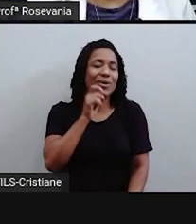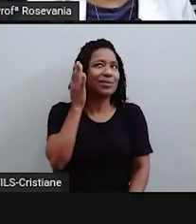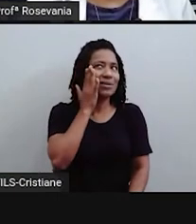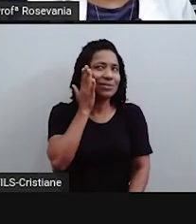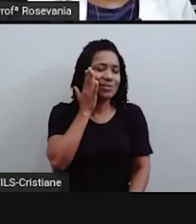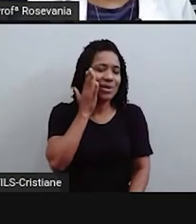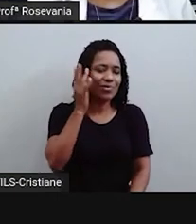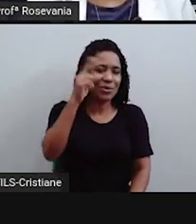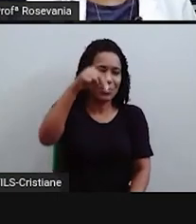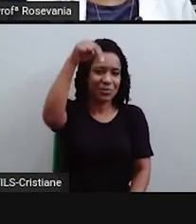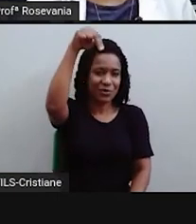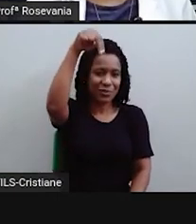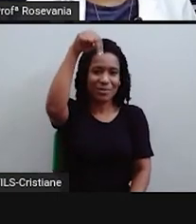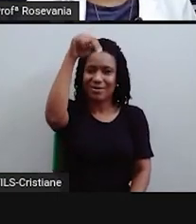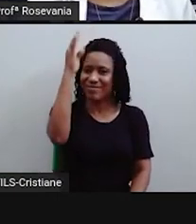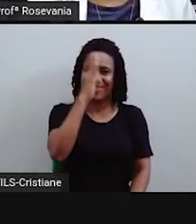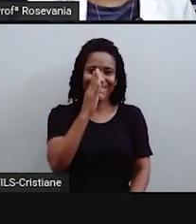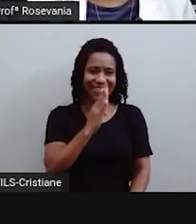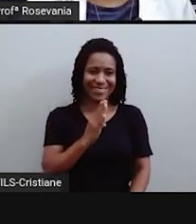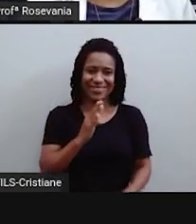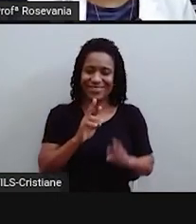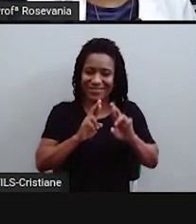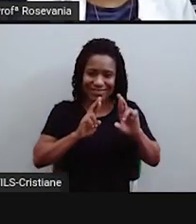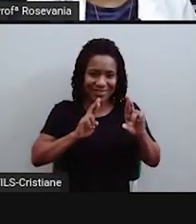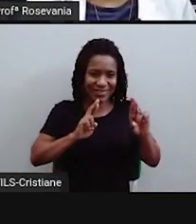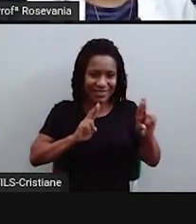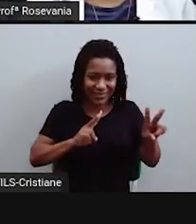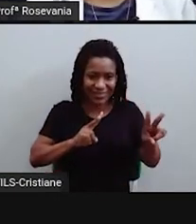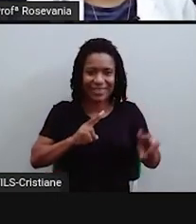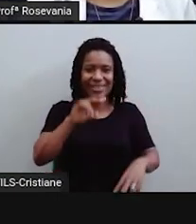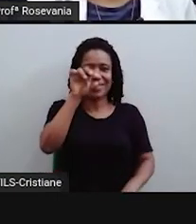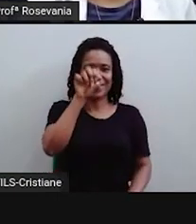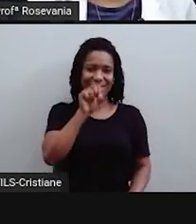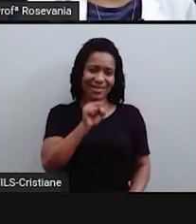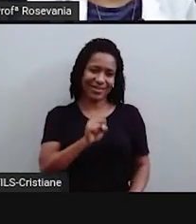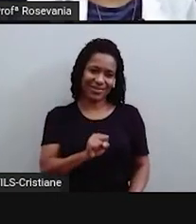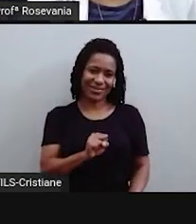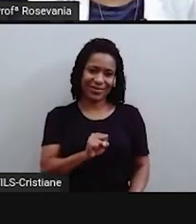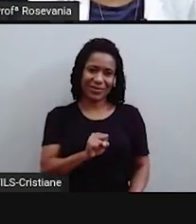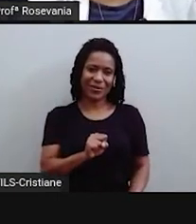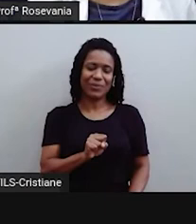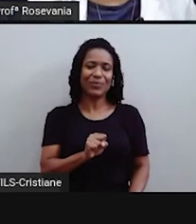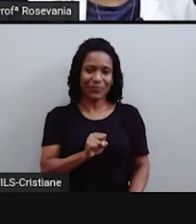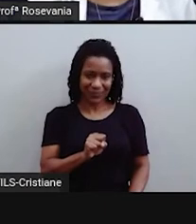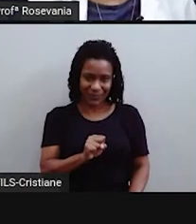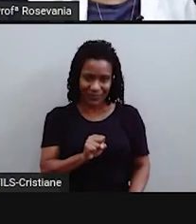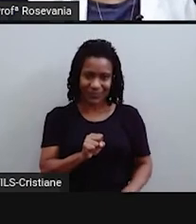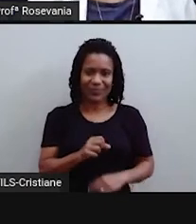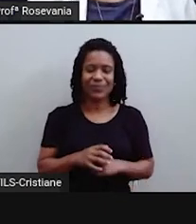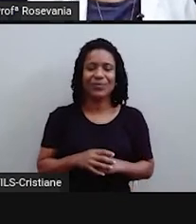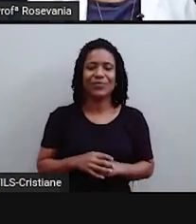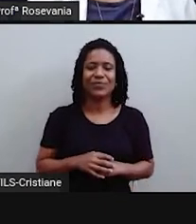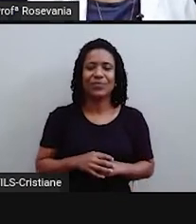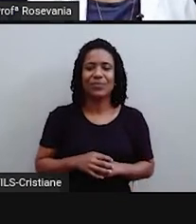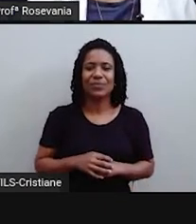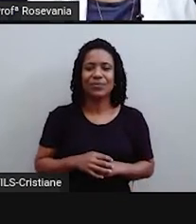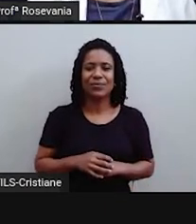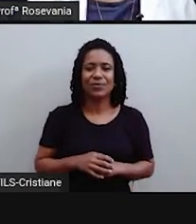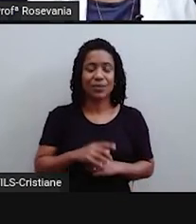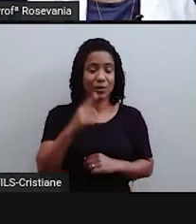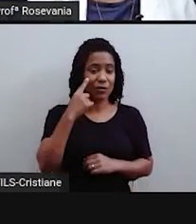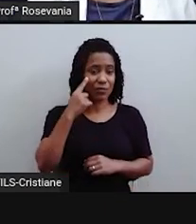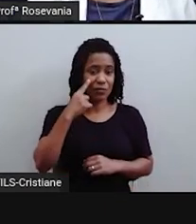isso aqui é uma informação do hemisfério norte. Esse local aqui que está representado é no hemisfério norte, só por esse fato aí. Então,